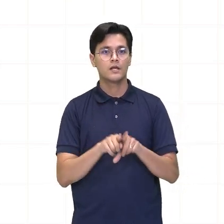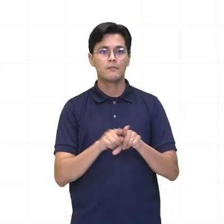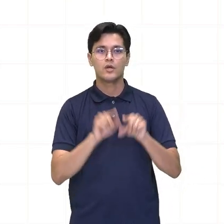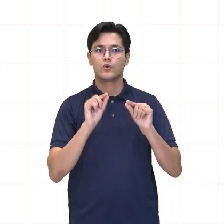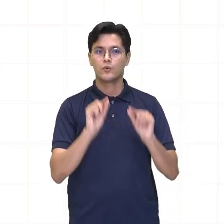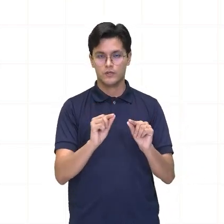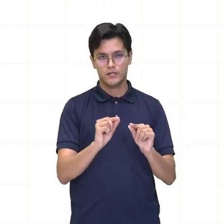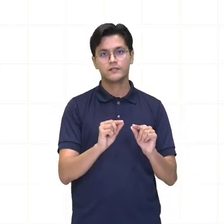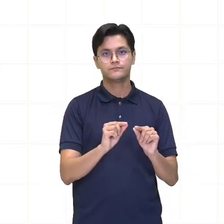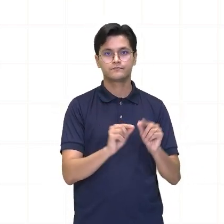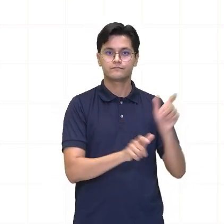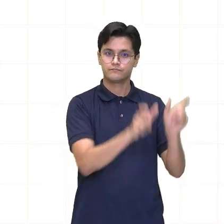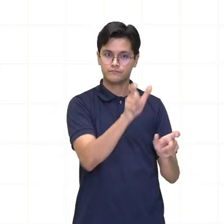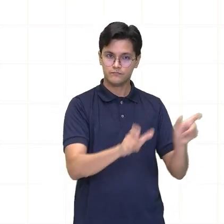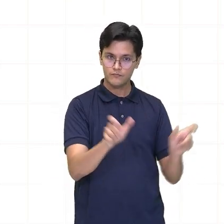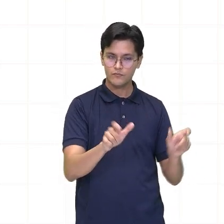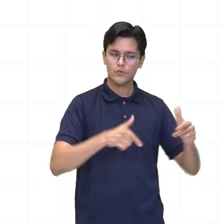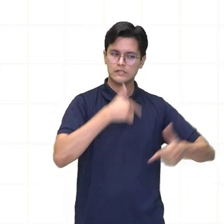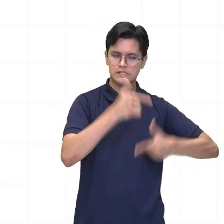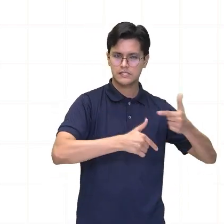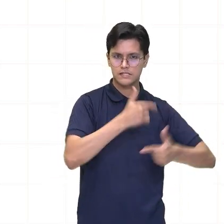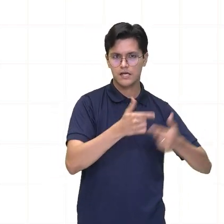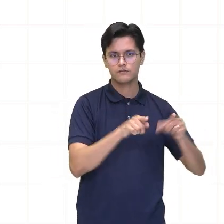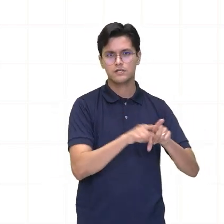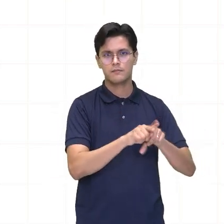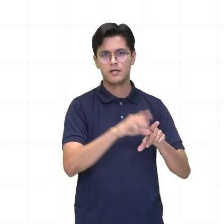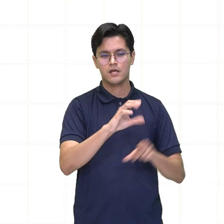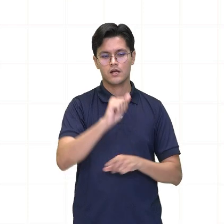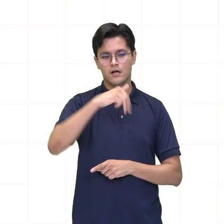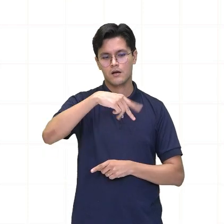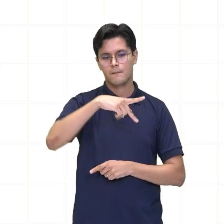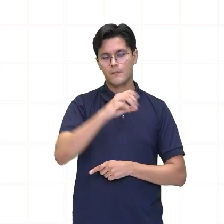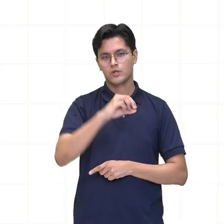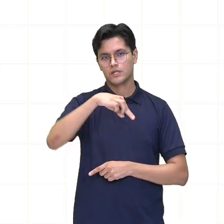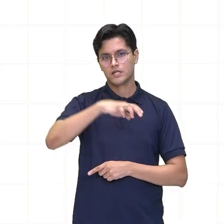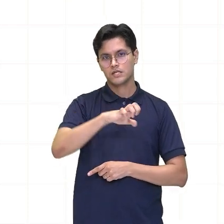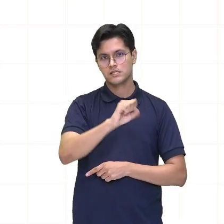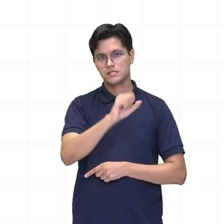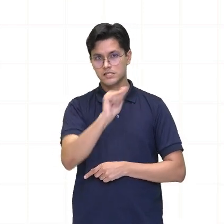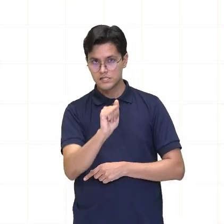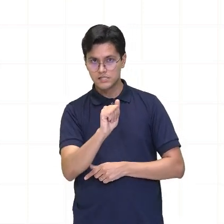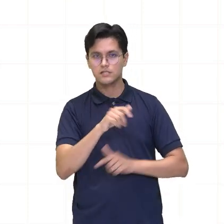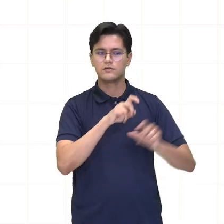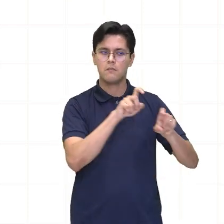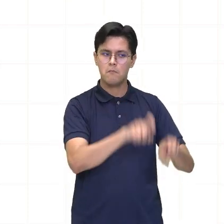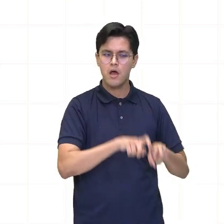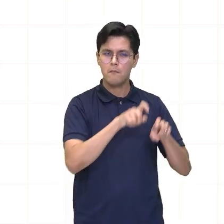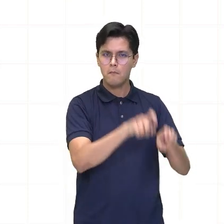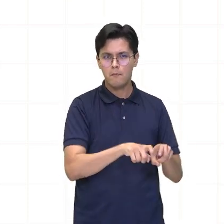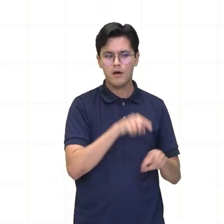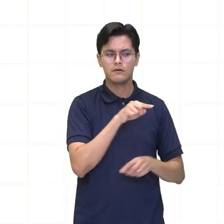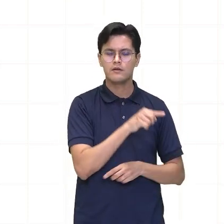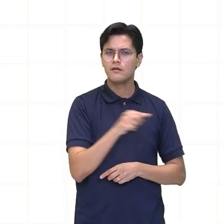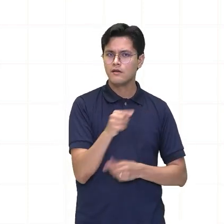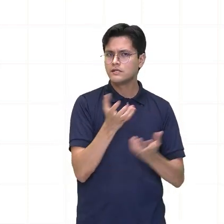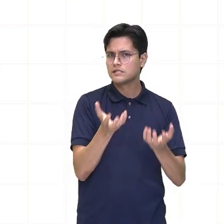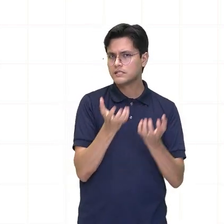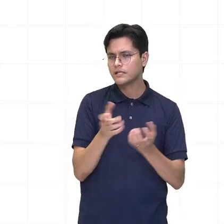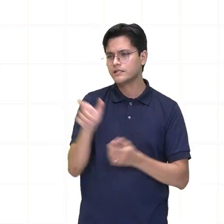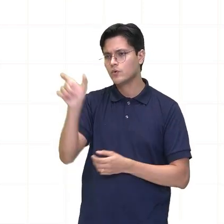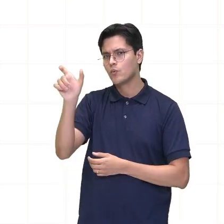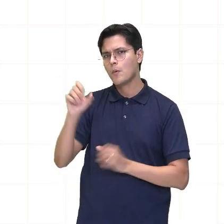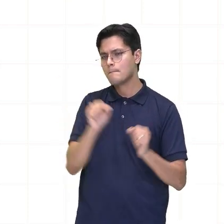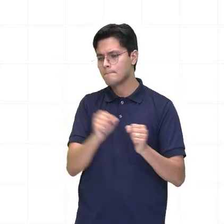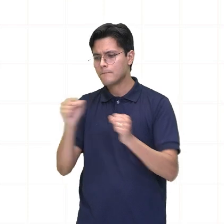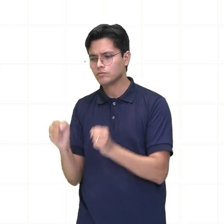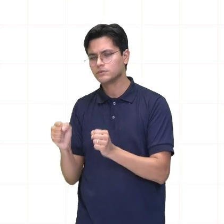essa centralização política? Os servos e os camponeses, eles estavam ali na base, né, social,